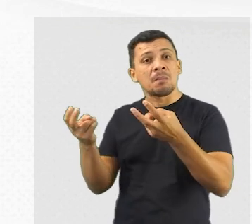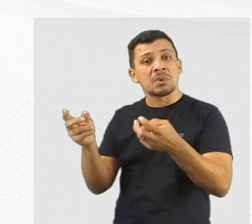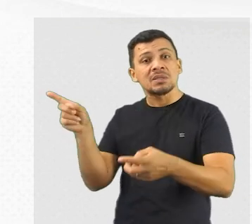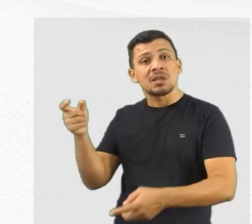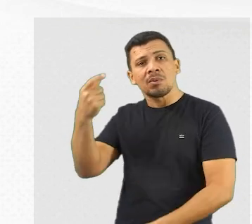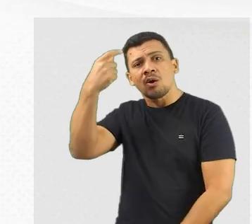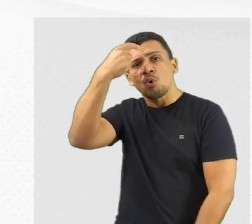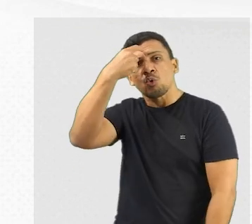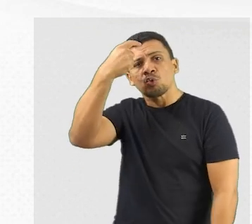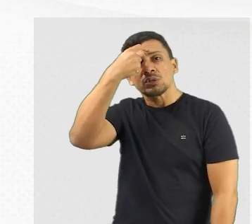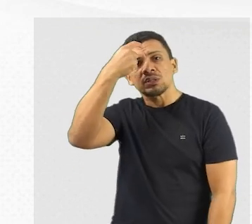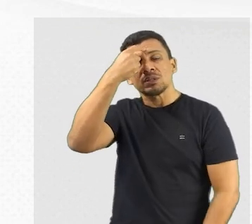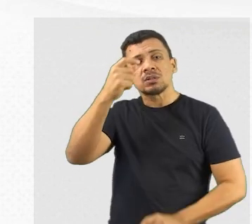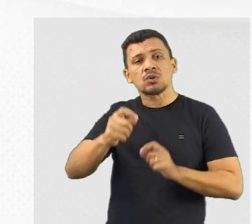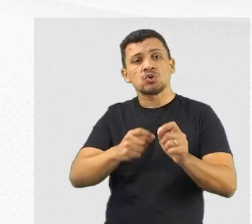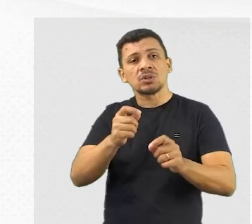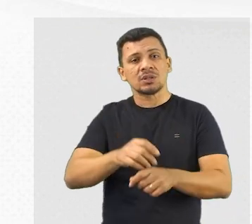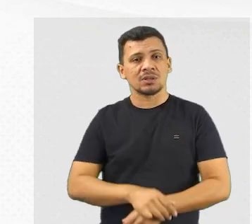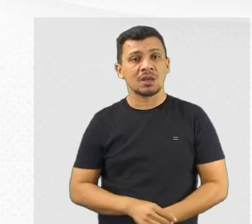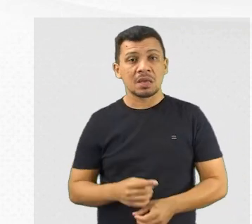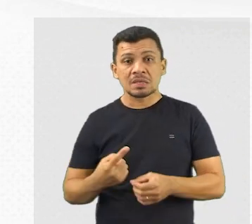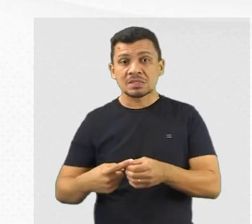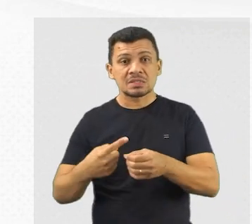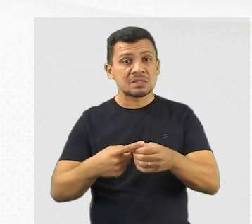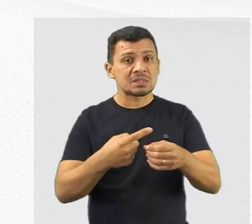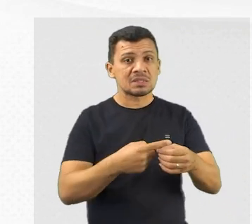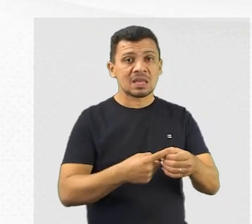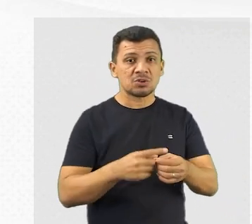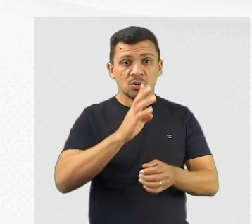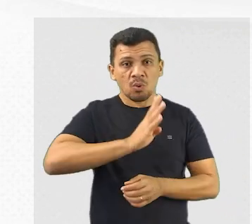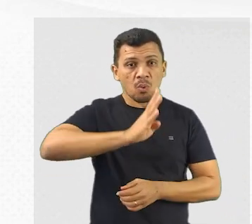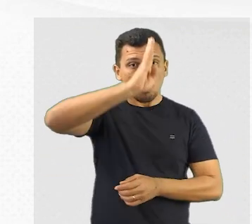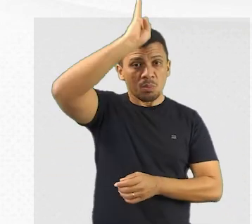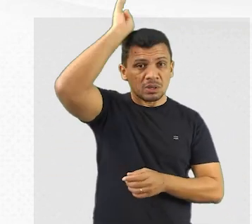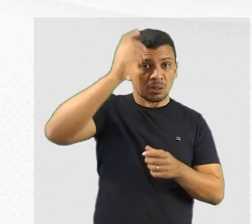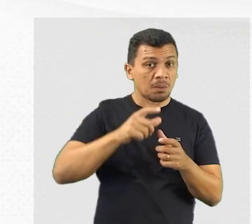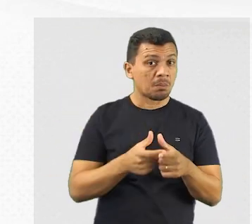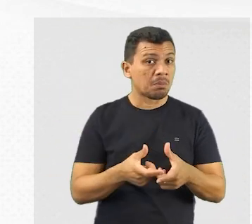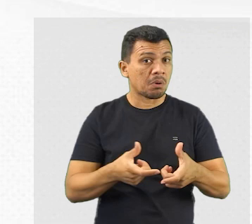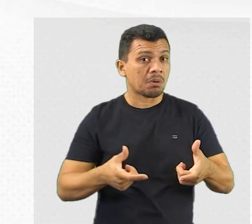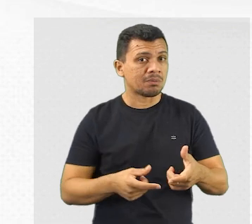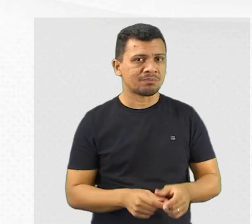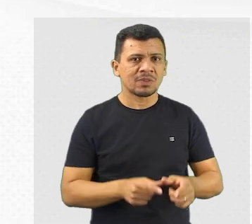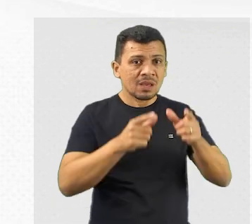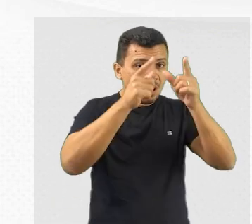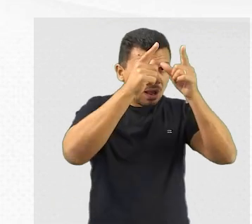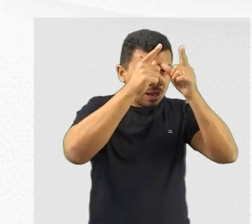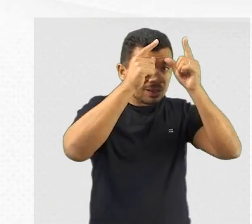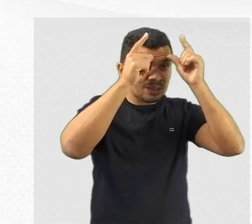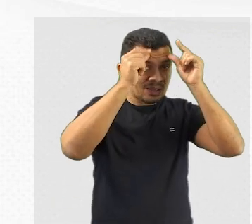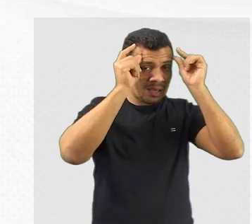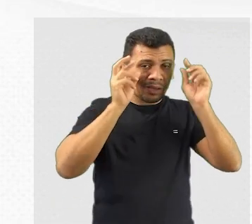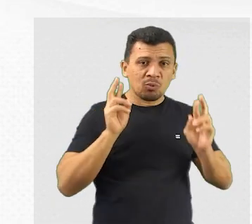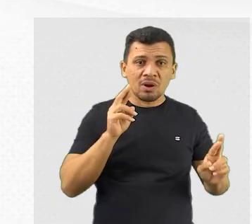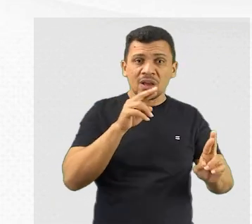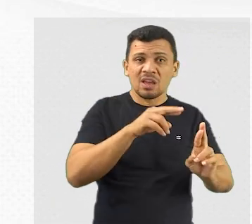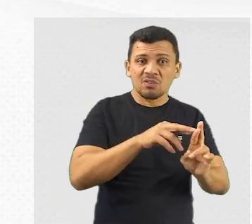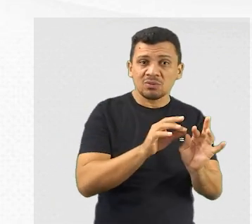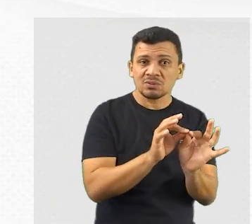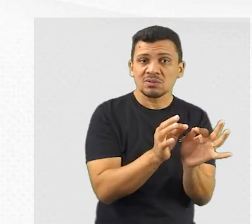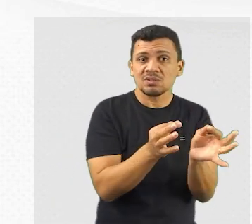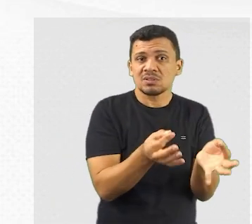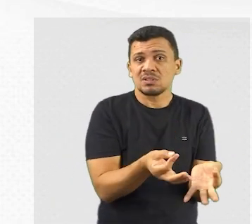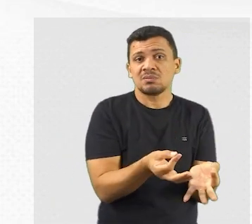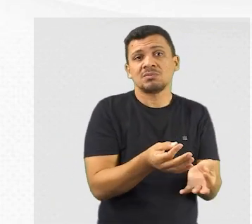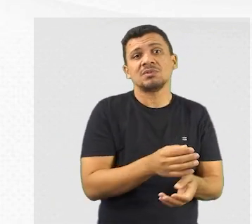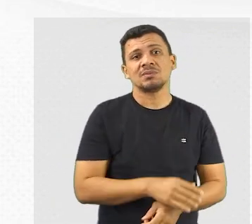sobre essa urbanização romana. Por quê? Enquanto os gregos não têm referência disso, é muito simplório o sistema,